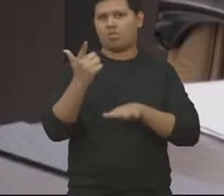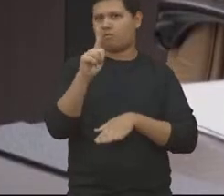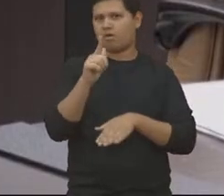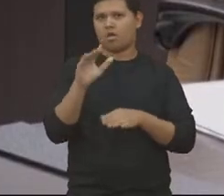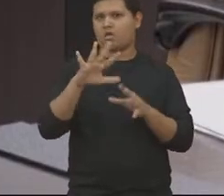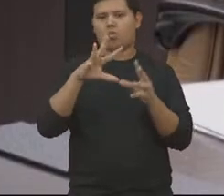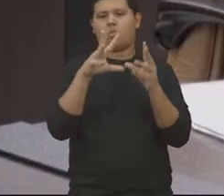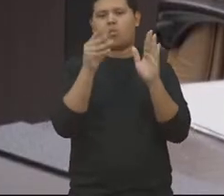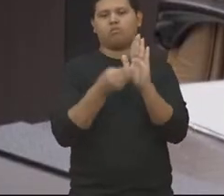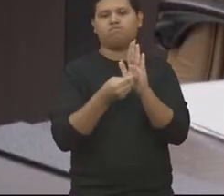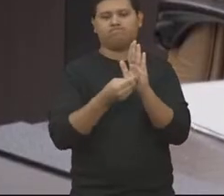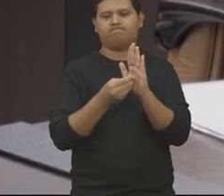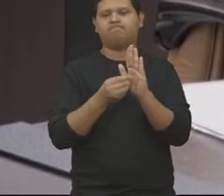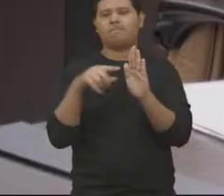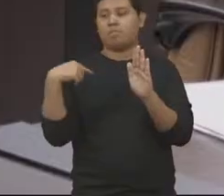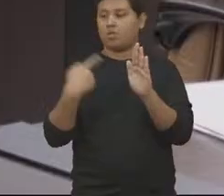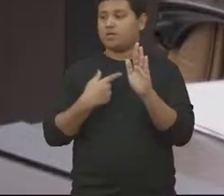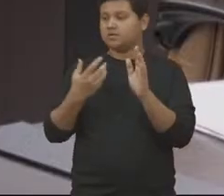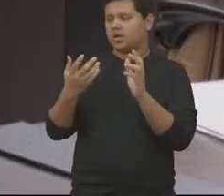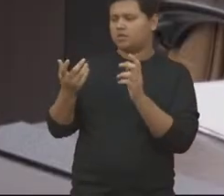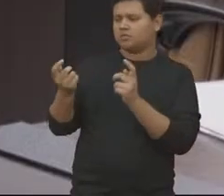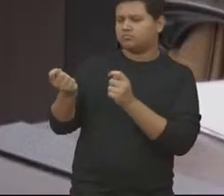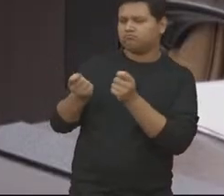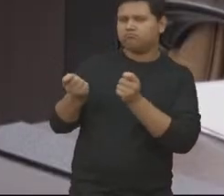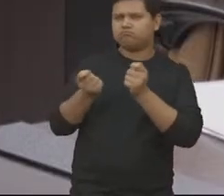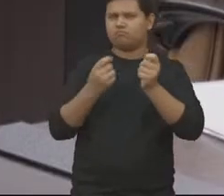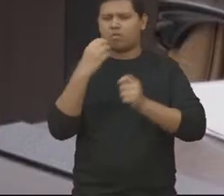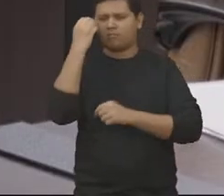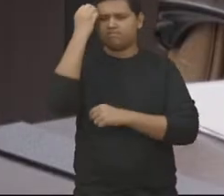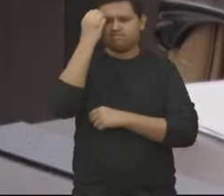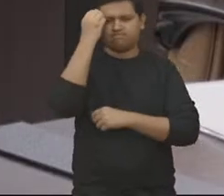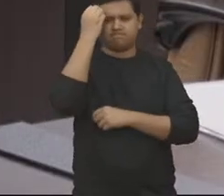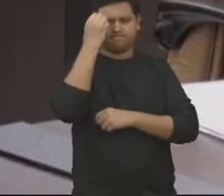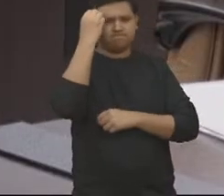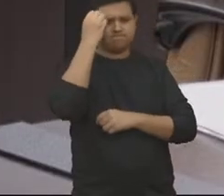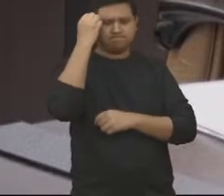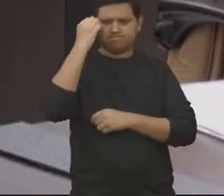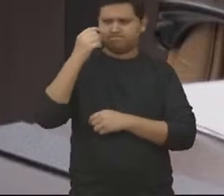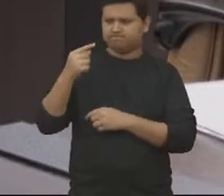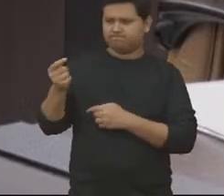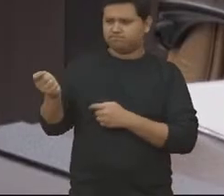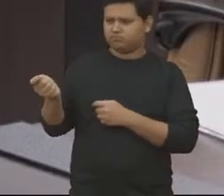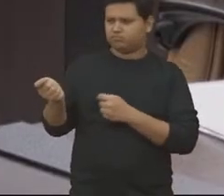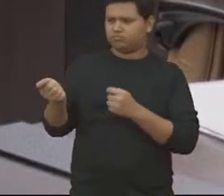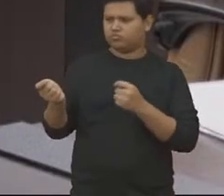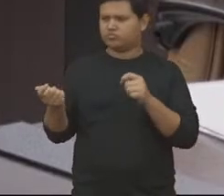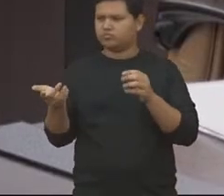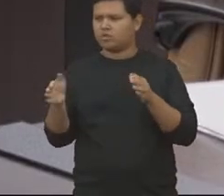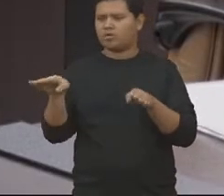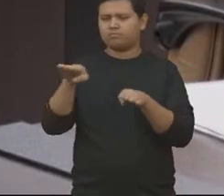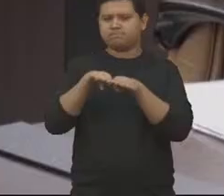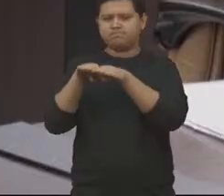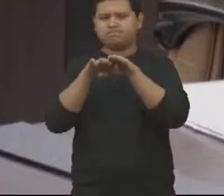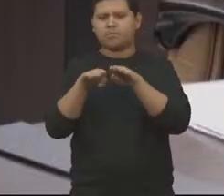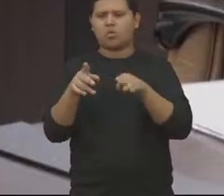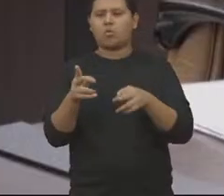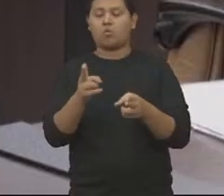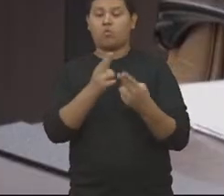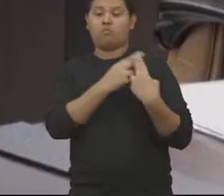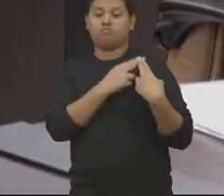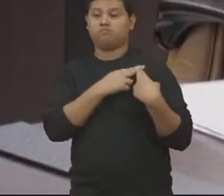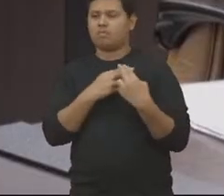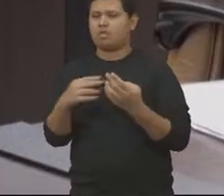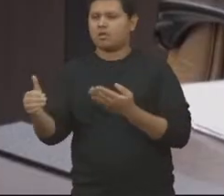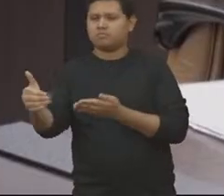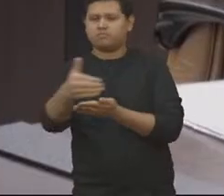assim, é de acordo com o que entra na casa, é de acordo com aquilo que o município arrecada, com toda a responsabilidade.